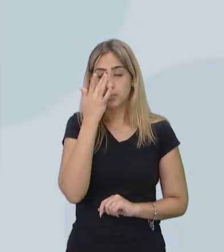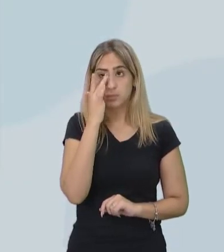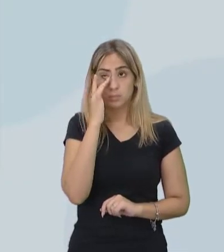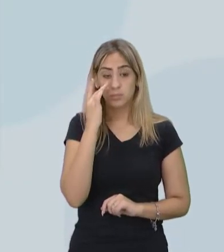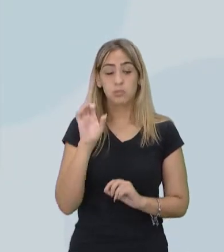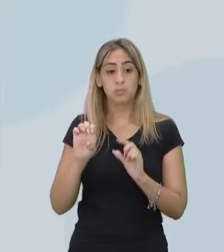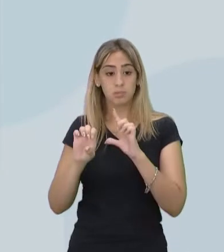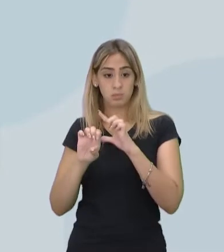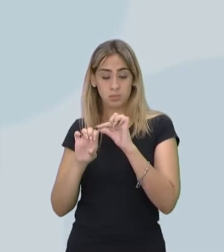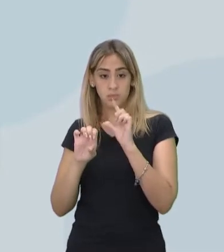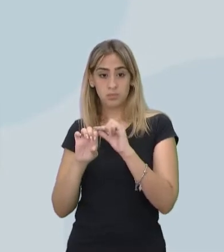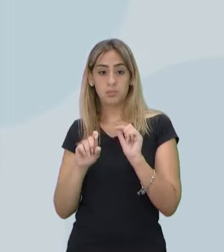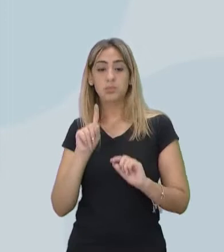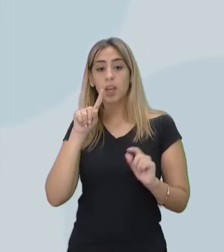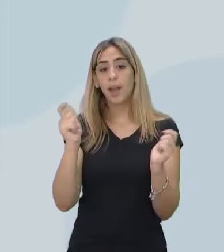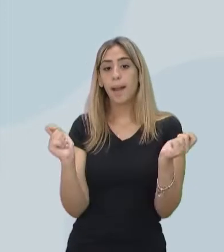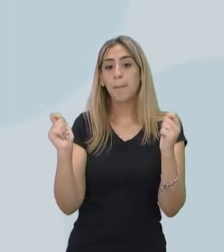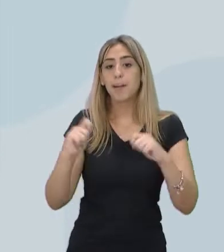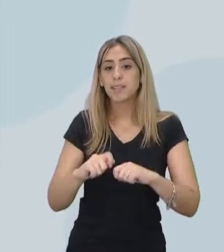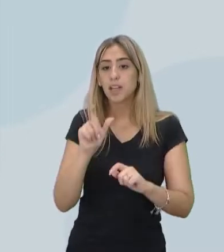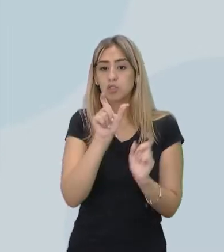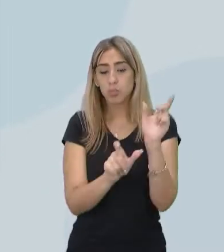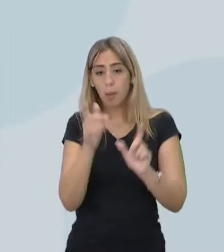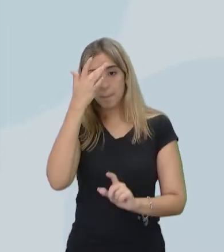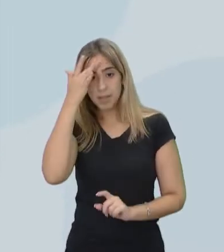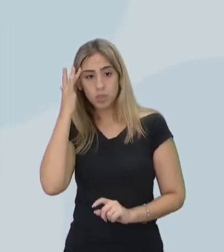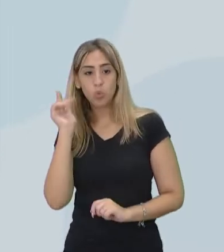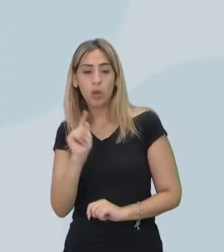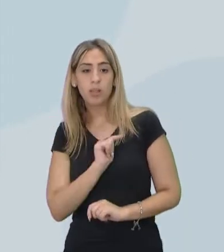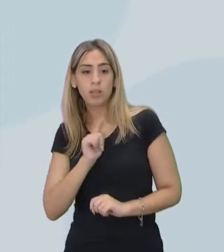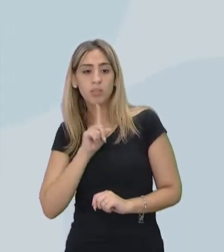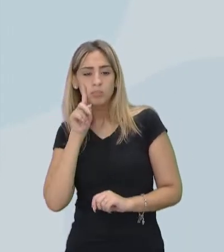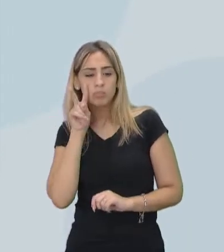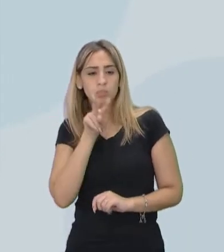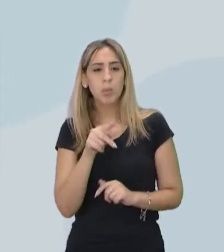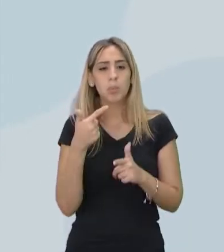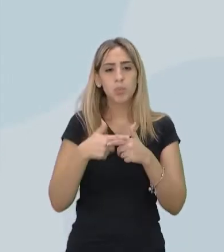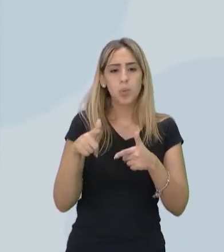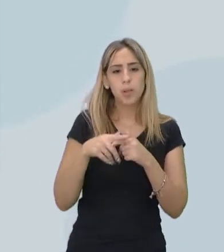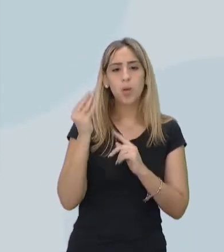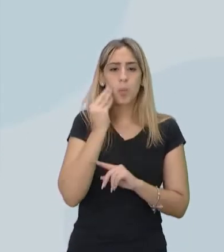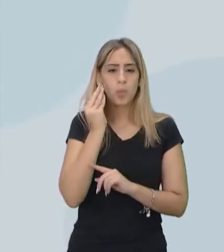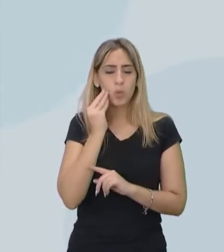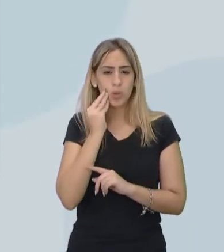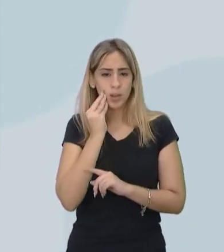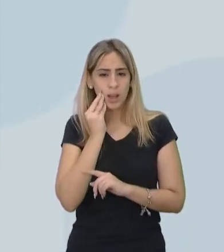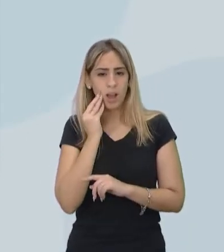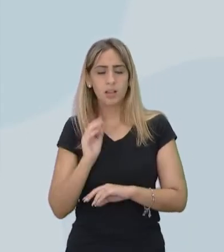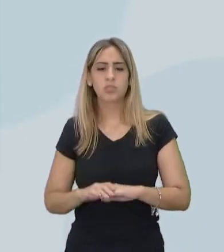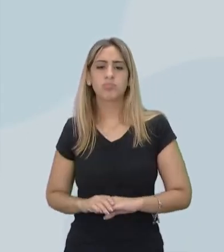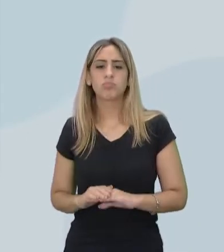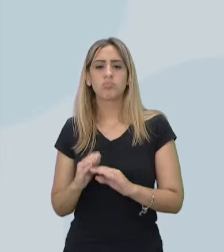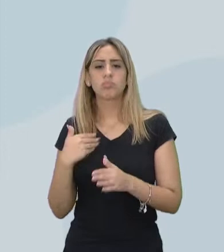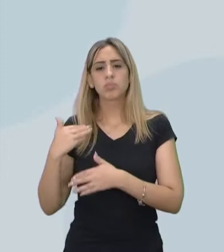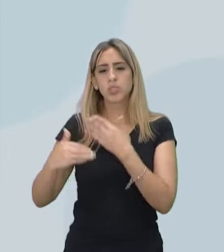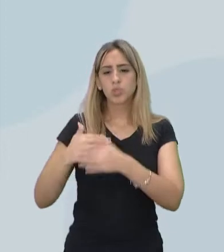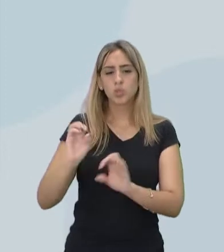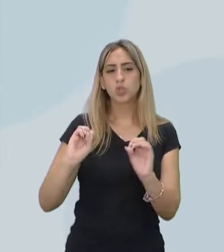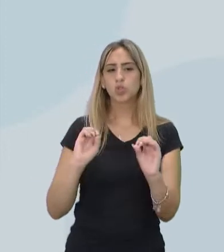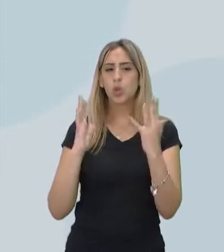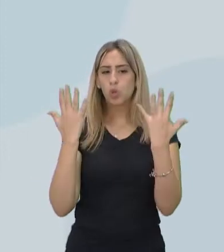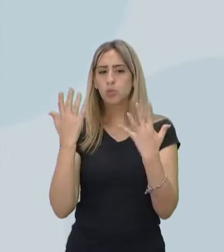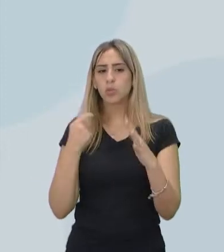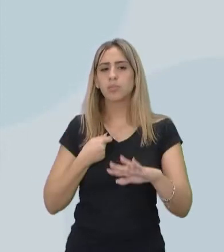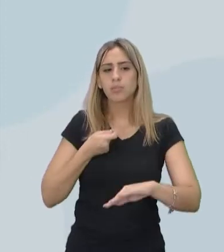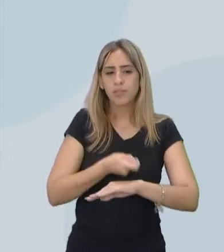lá, empreendedorismo é a capacidade que uma pessoa tem de identificar problemas e oportunidades, desenvolver